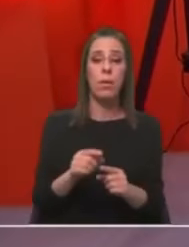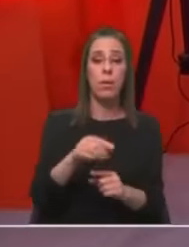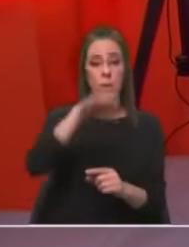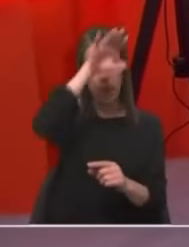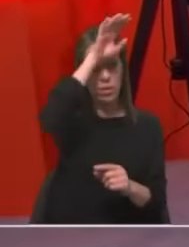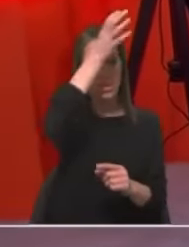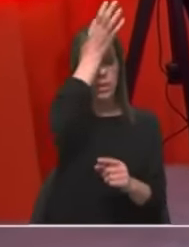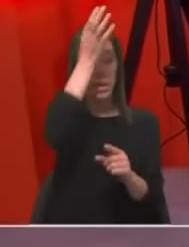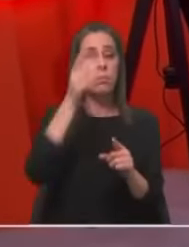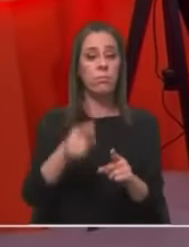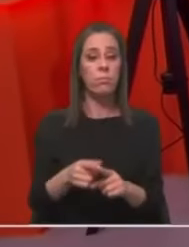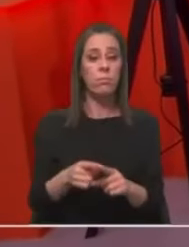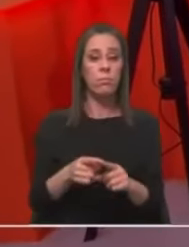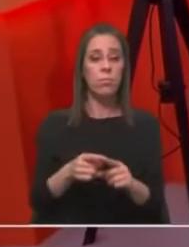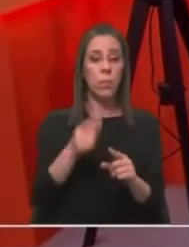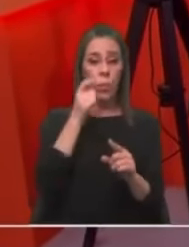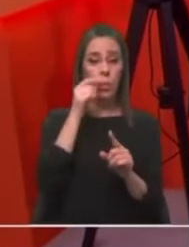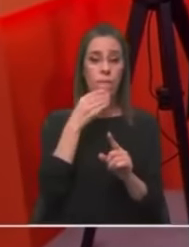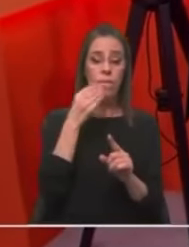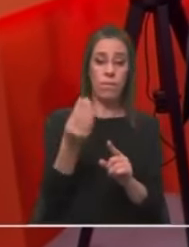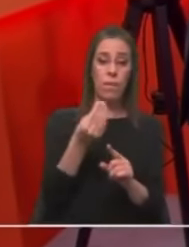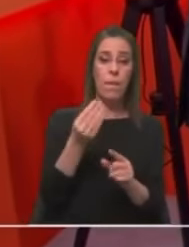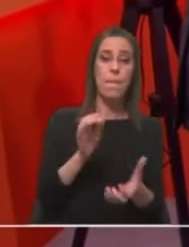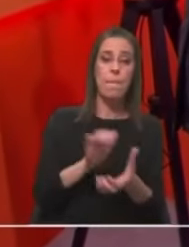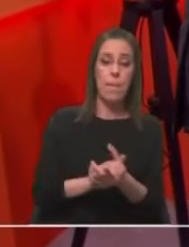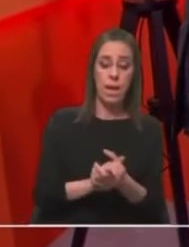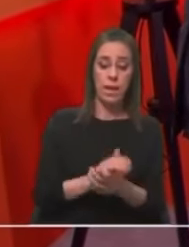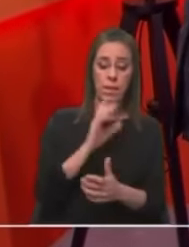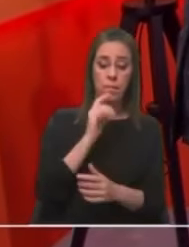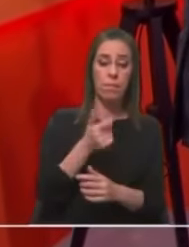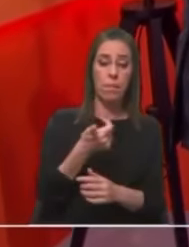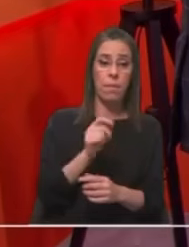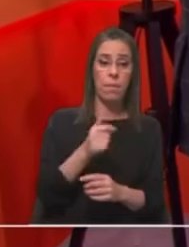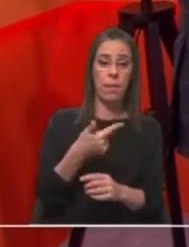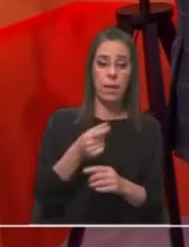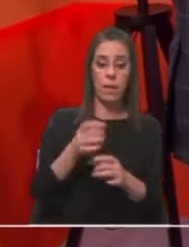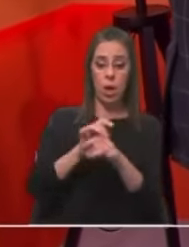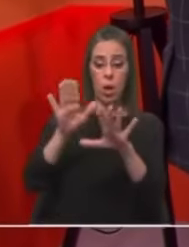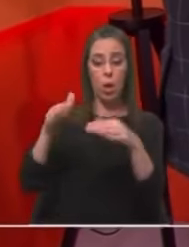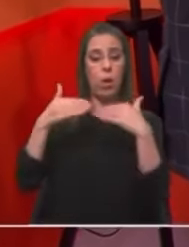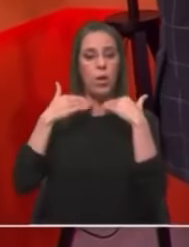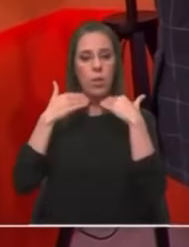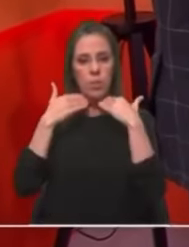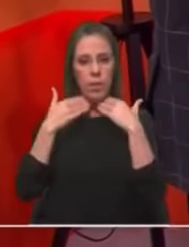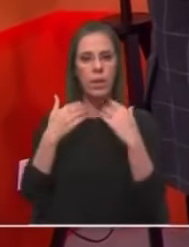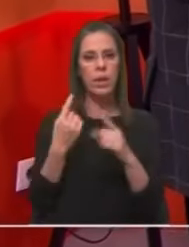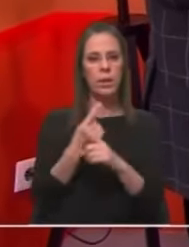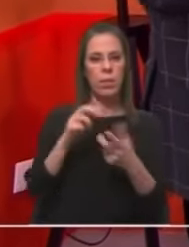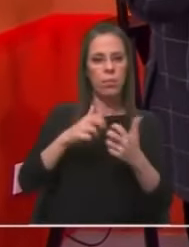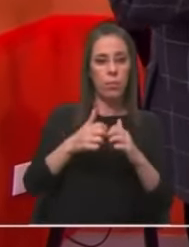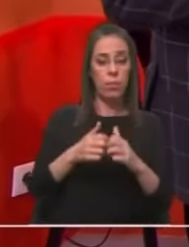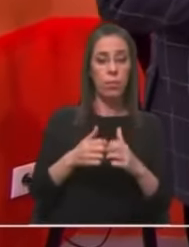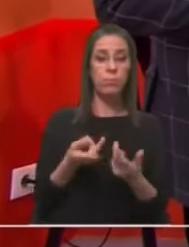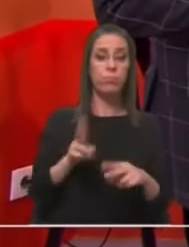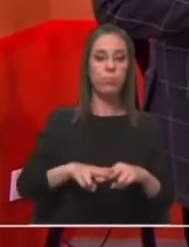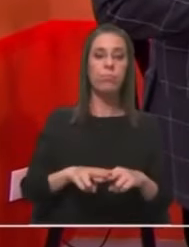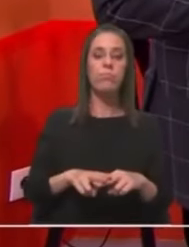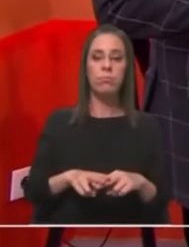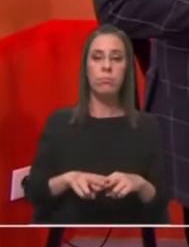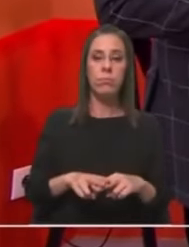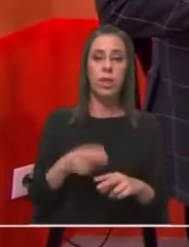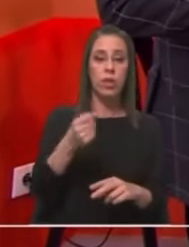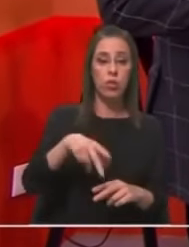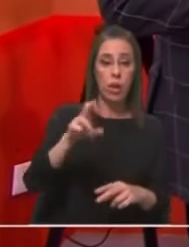José Castelo Branco, o socialite, marido de Betty Grafstein, que está internada no hospital com uma série de lesões, acabou de ser detido